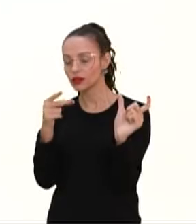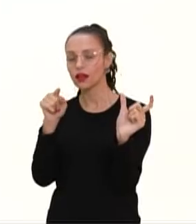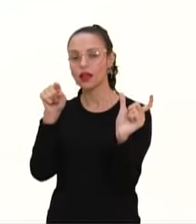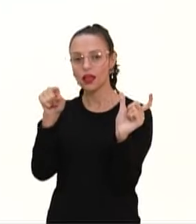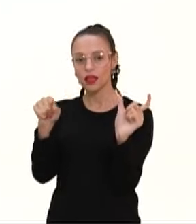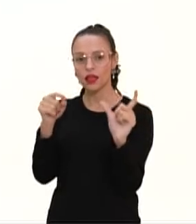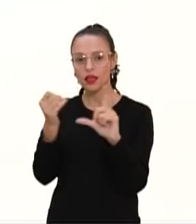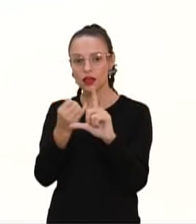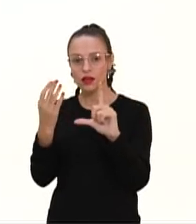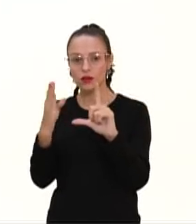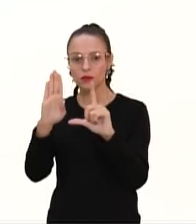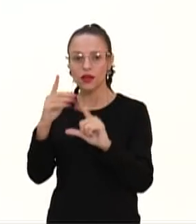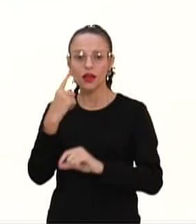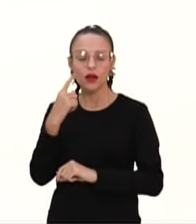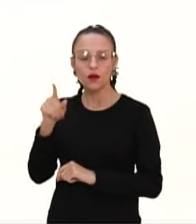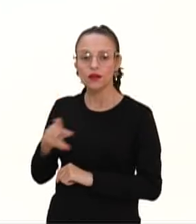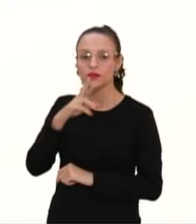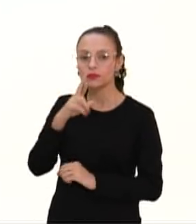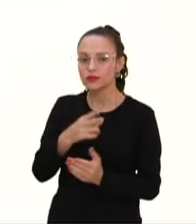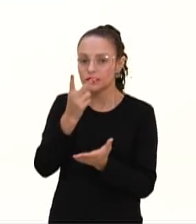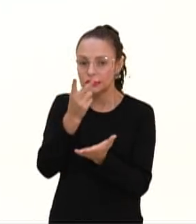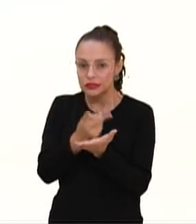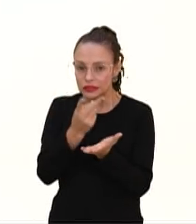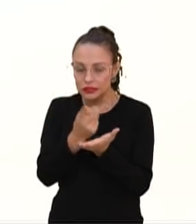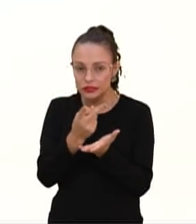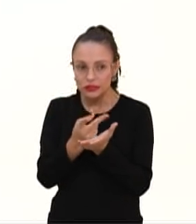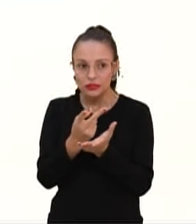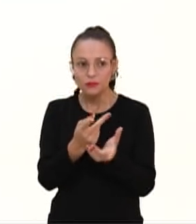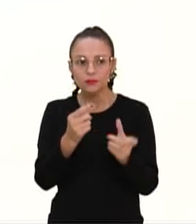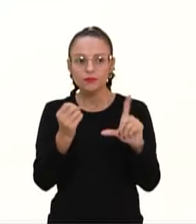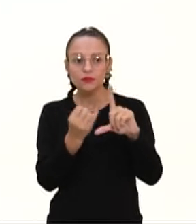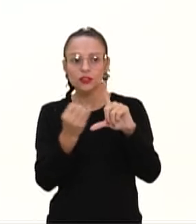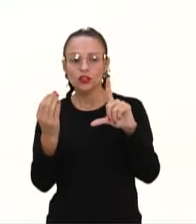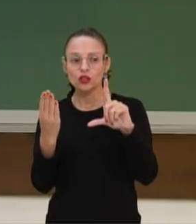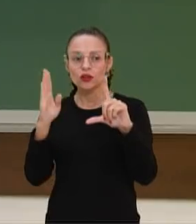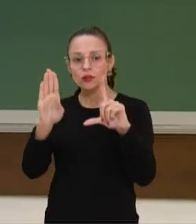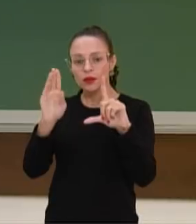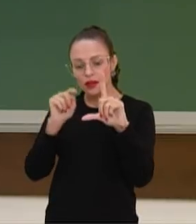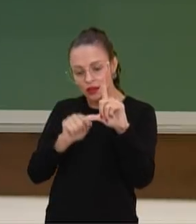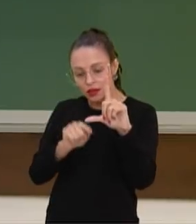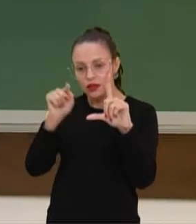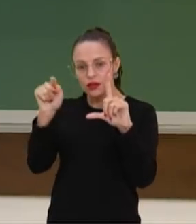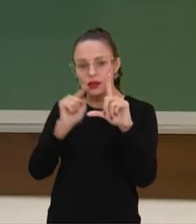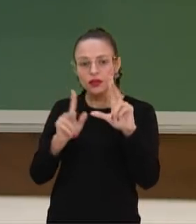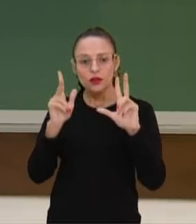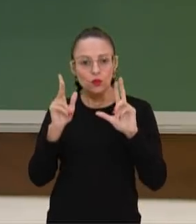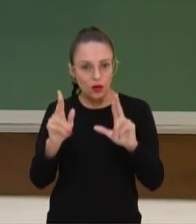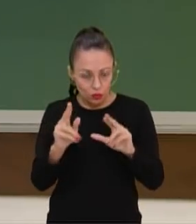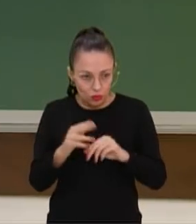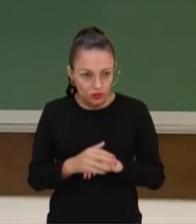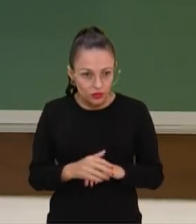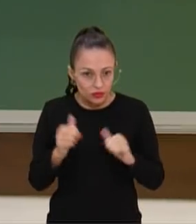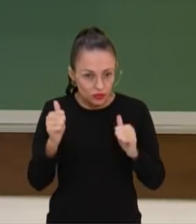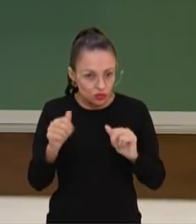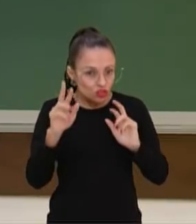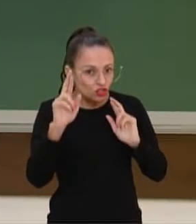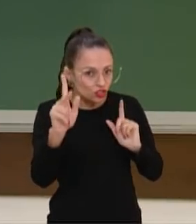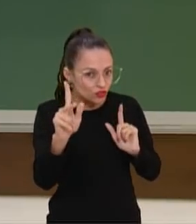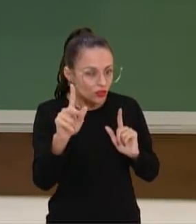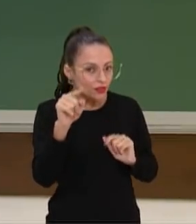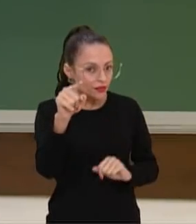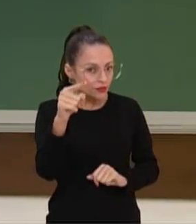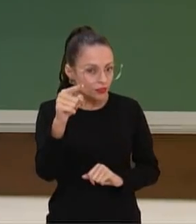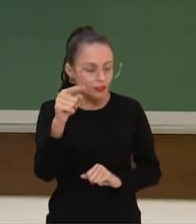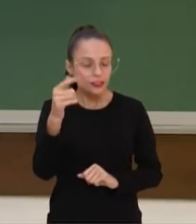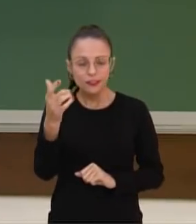expoente vai ser a minha resposta sempre que a base desse logaritmando for igual à base do meu logaritmo. São duas coisas diferentes que você